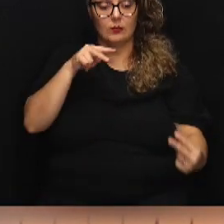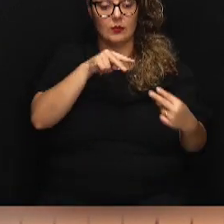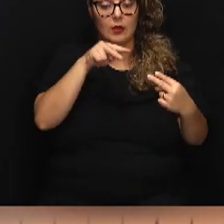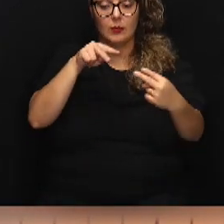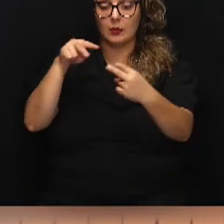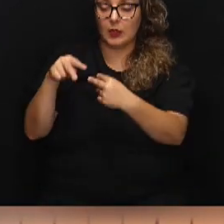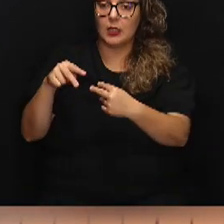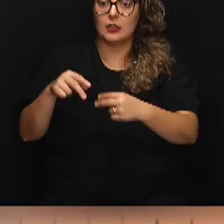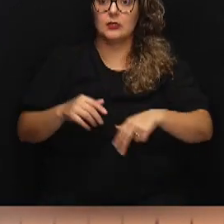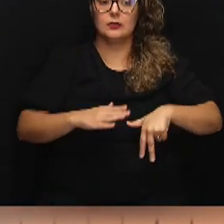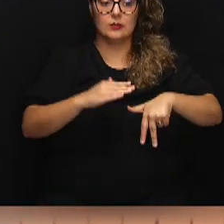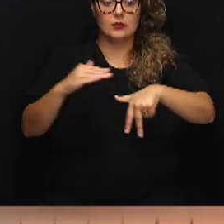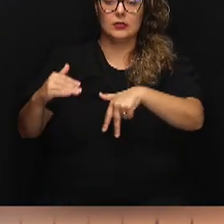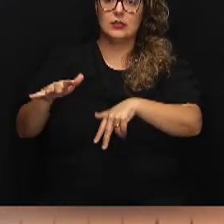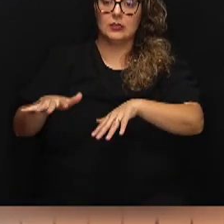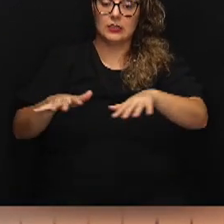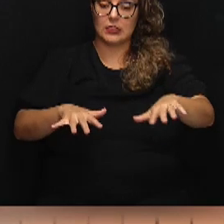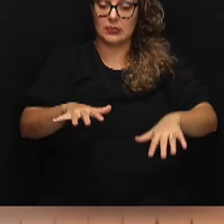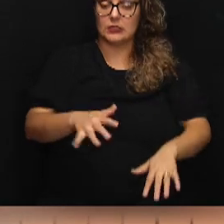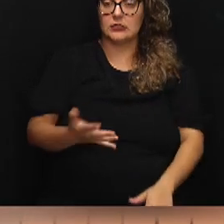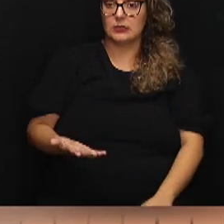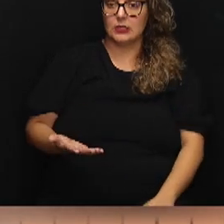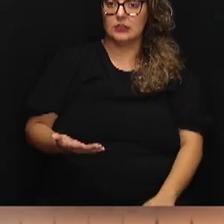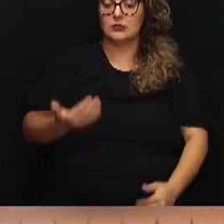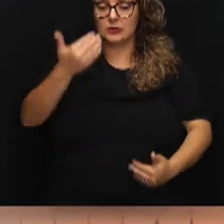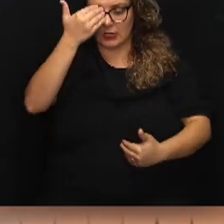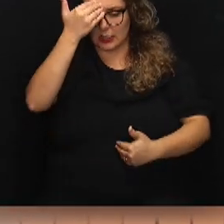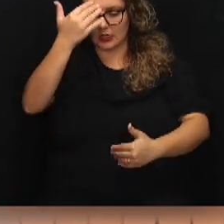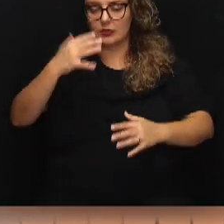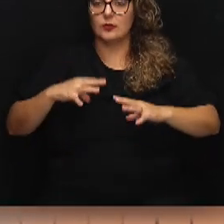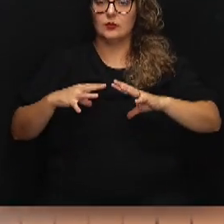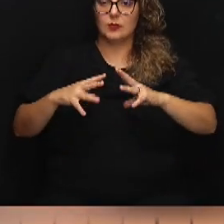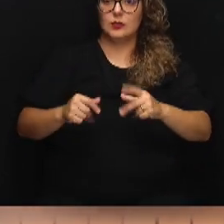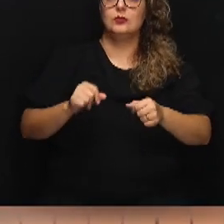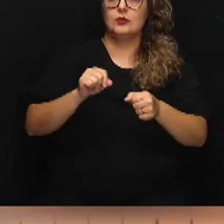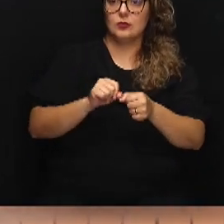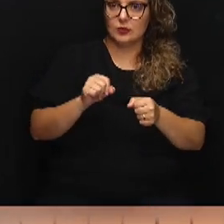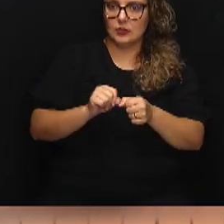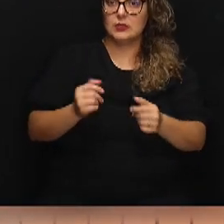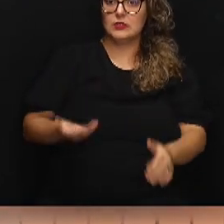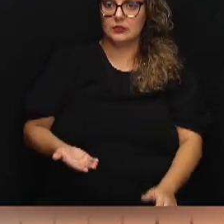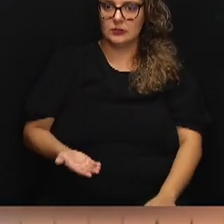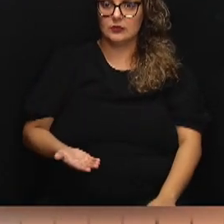que destacaram em suas áreas e agradecer por tudo o que fizeram